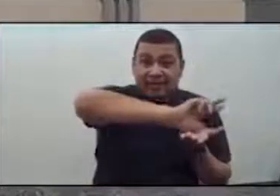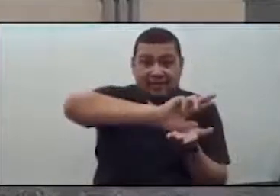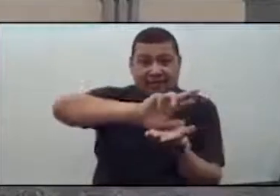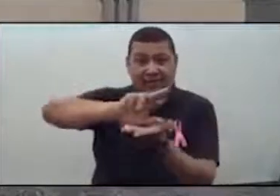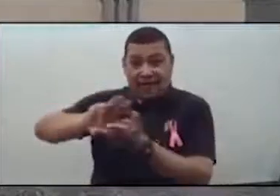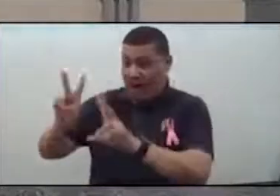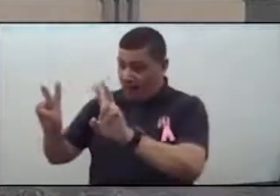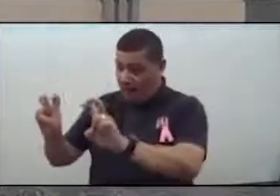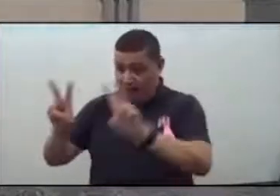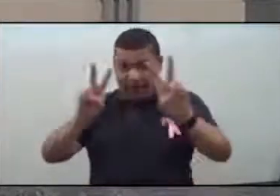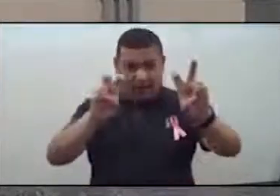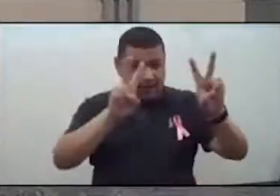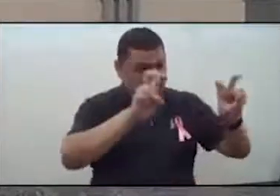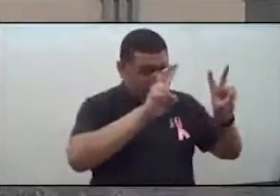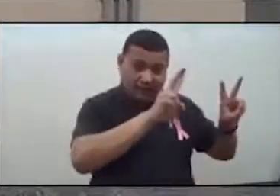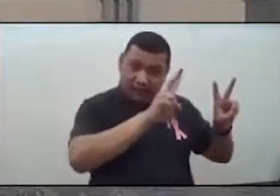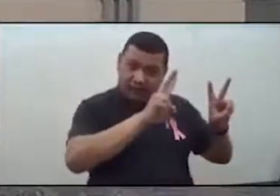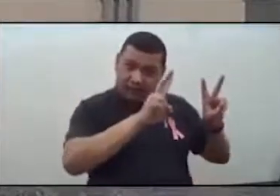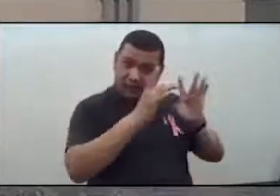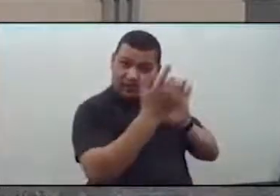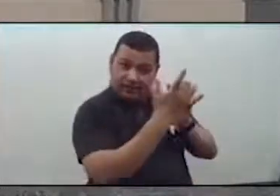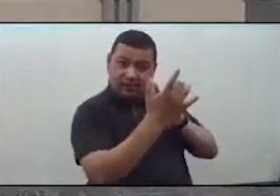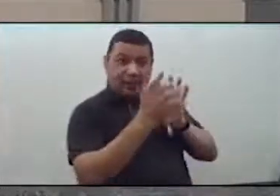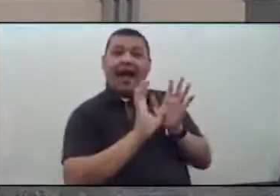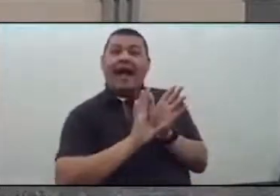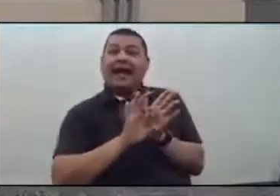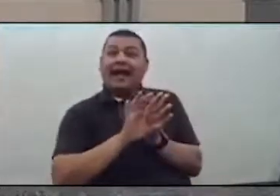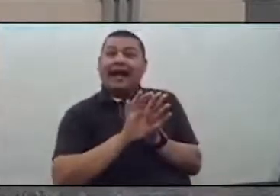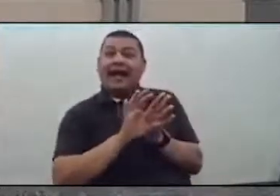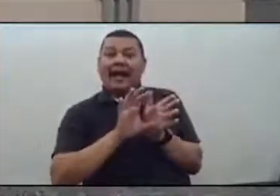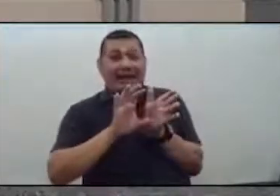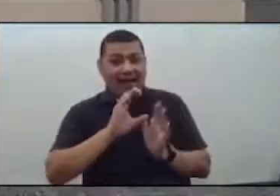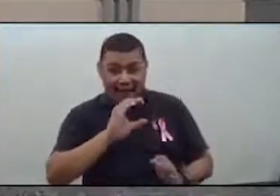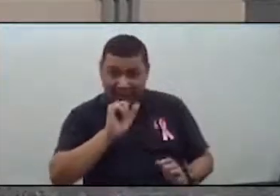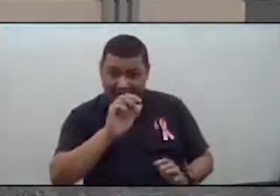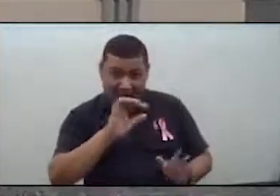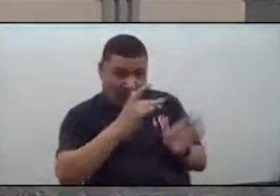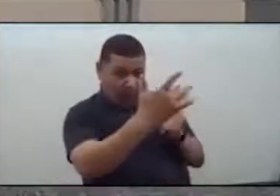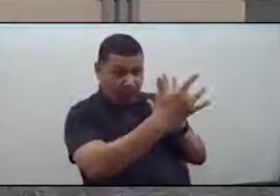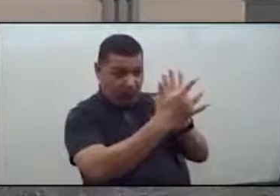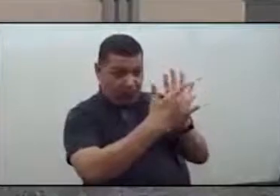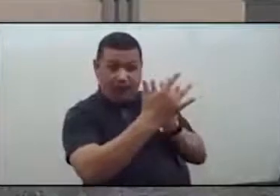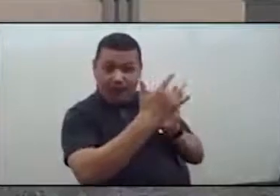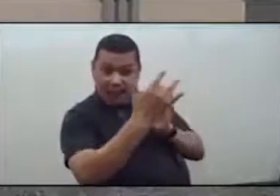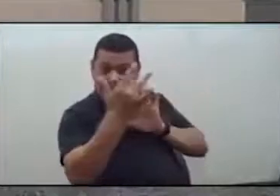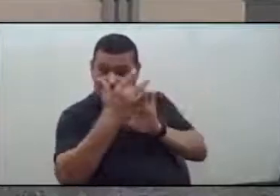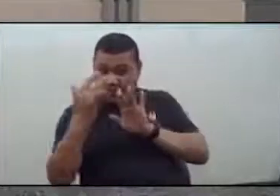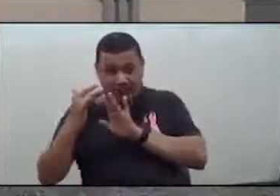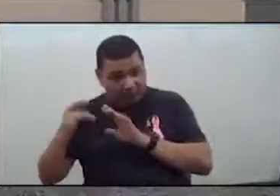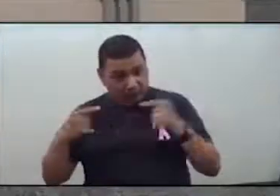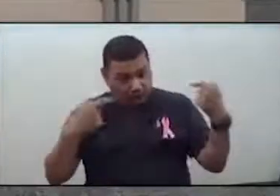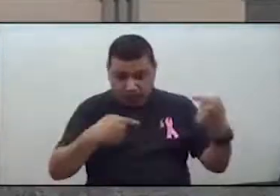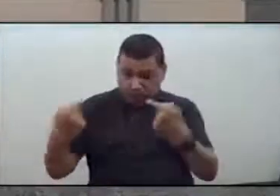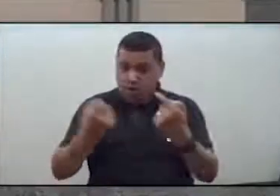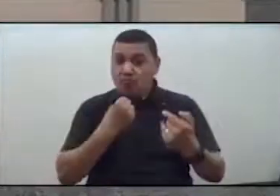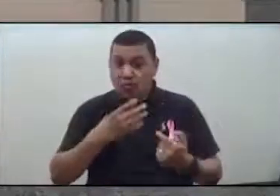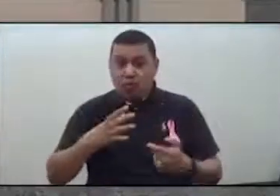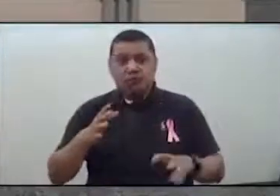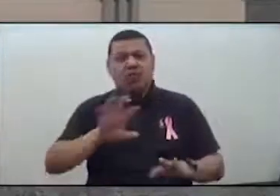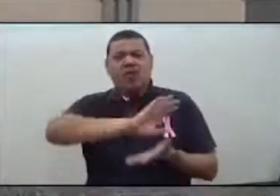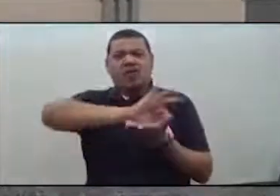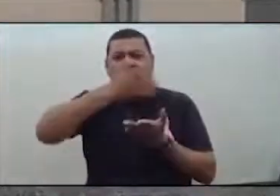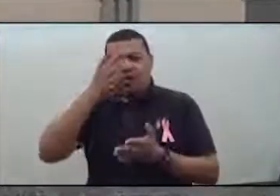vários temas ali ligados ao cacau, vários conhecimentos, vários palestrantes, e com a presença também do secretário da